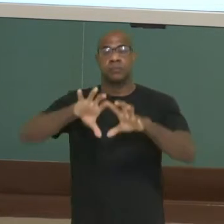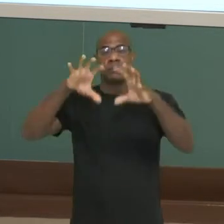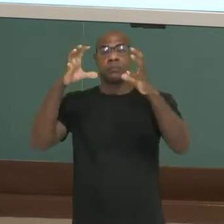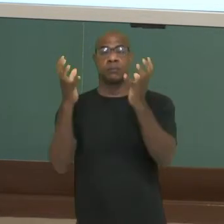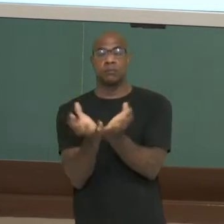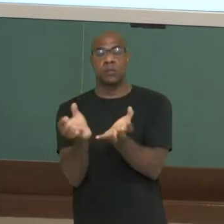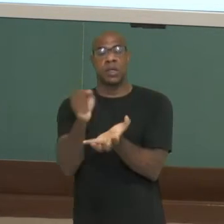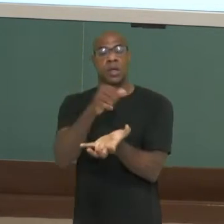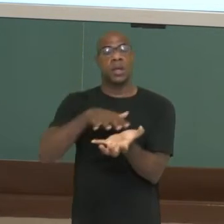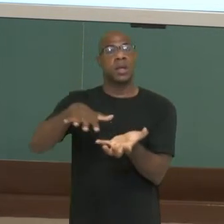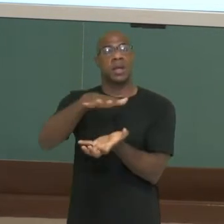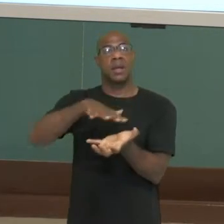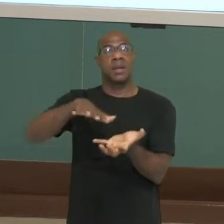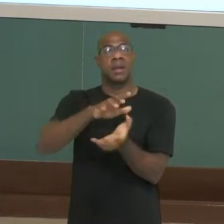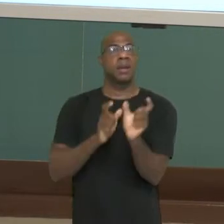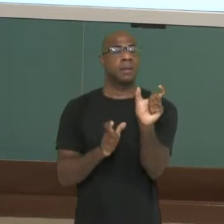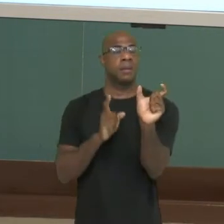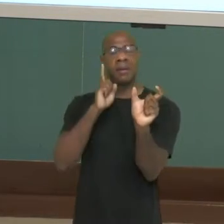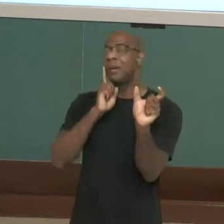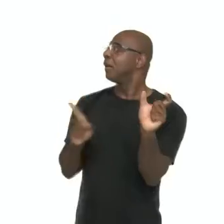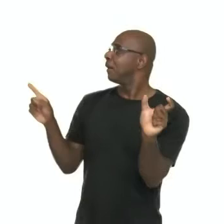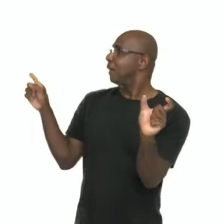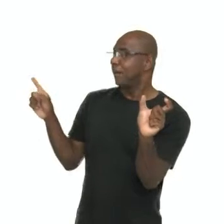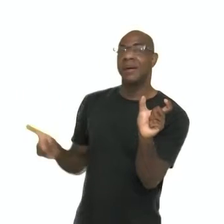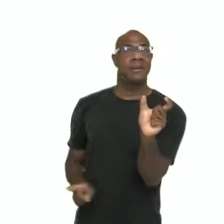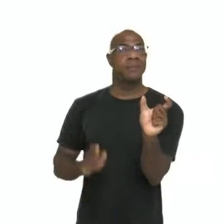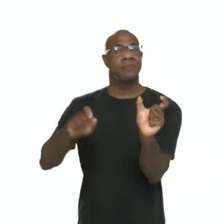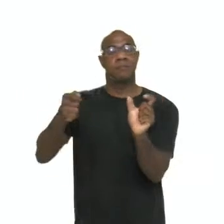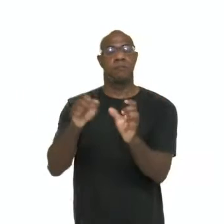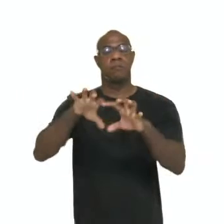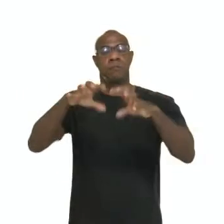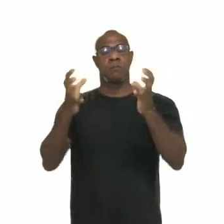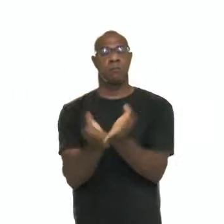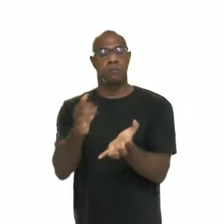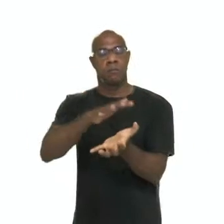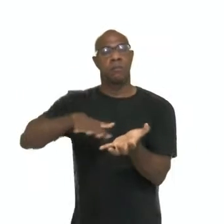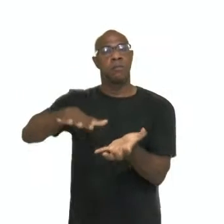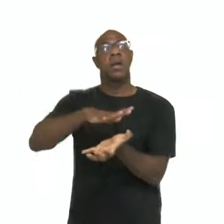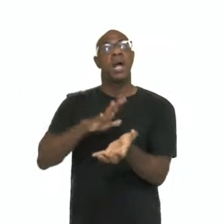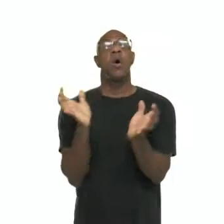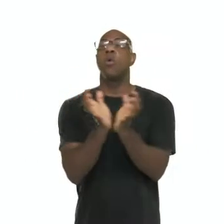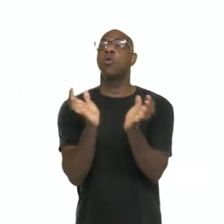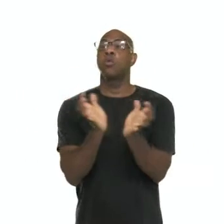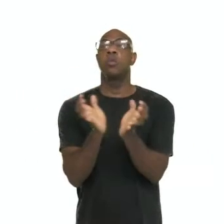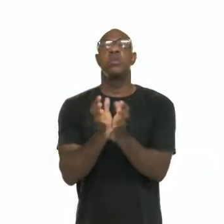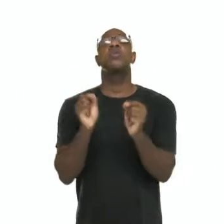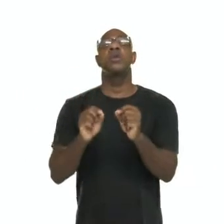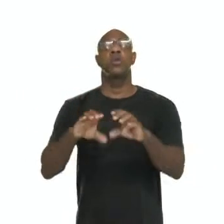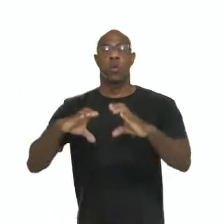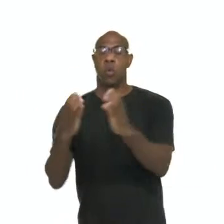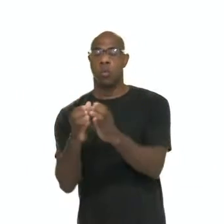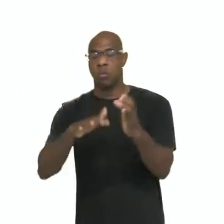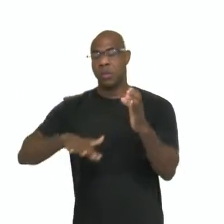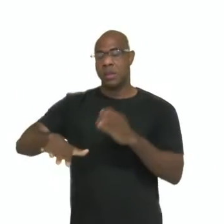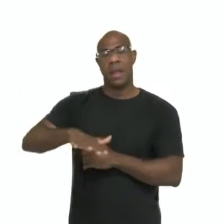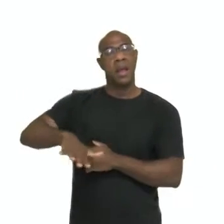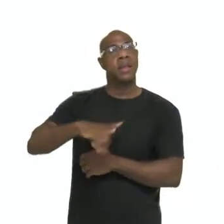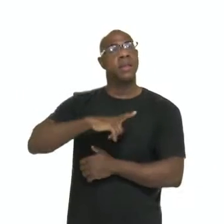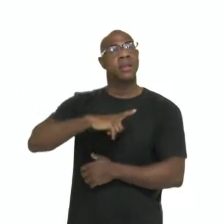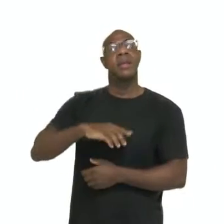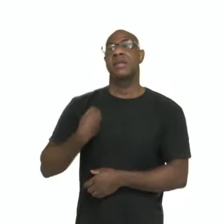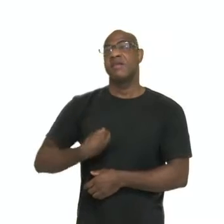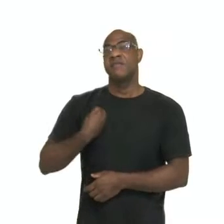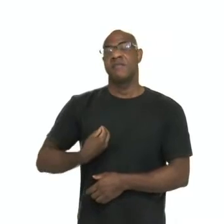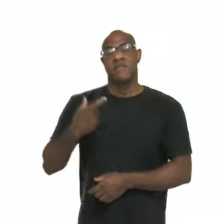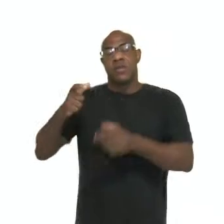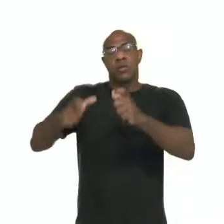Ecossistema. Ecossistema é o conjunto de comunidades que vivem em um determinado